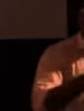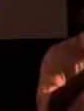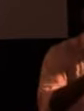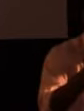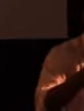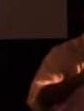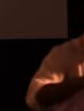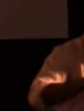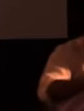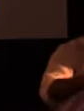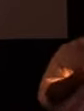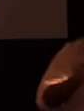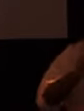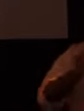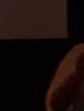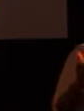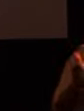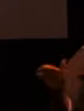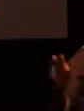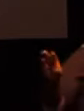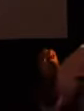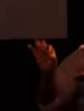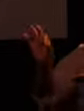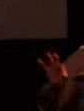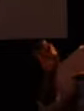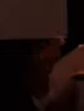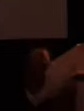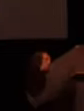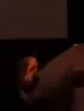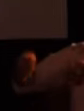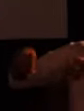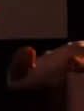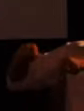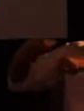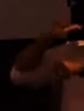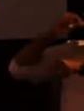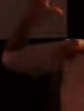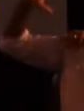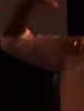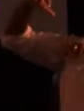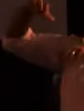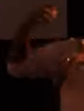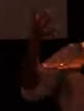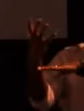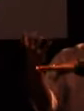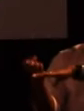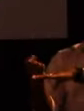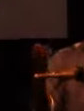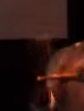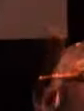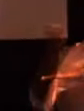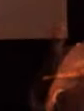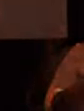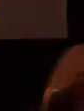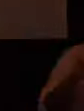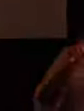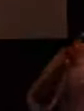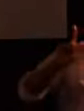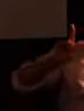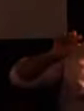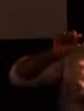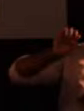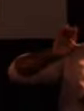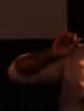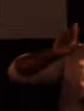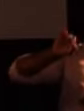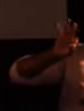também construção de reservatórios para infiltração de água do solo, que é uma das coisas que a gente traz também nessa lei. Que a gente está falando